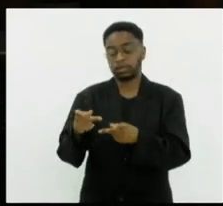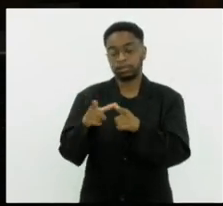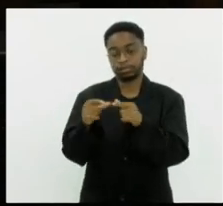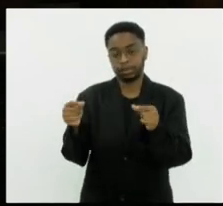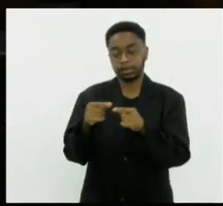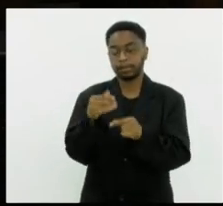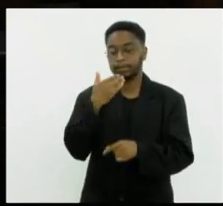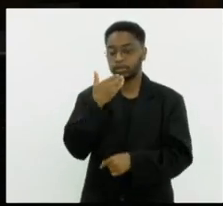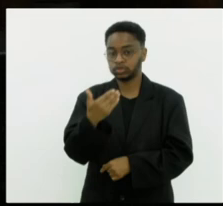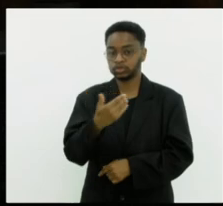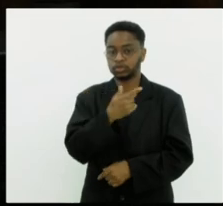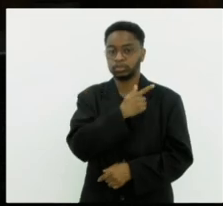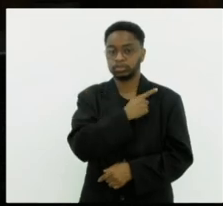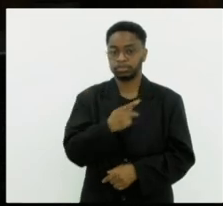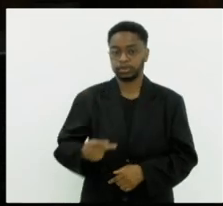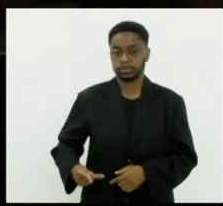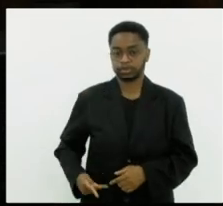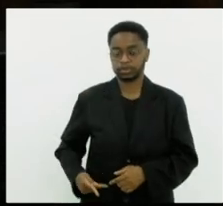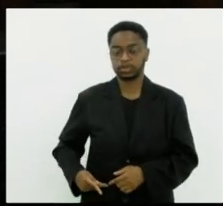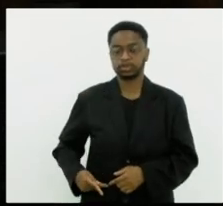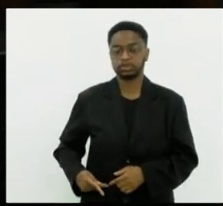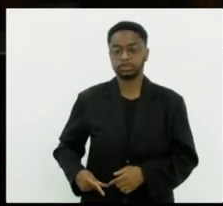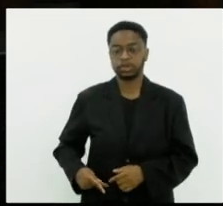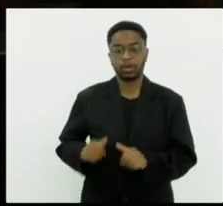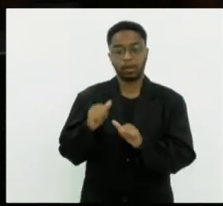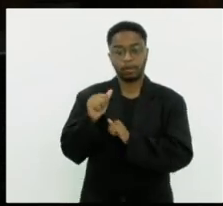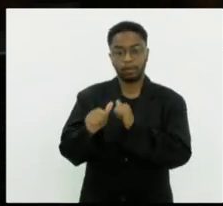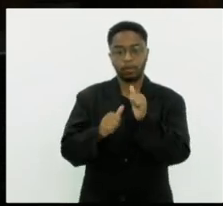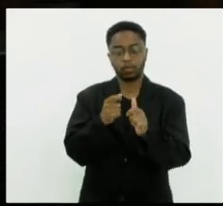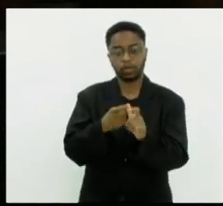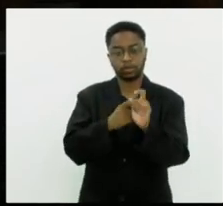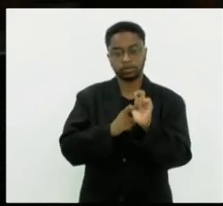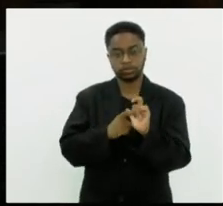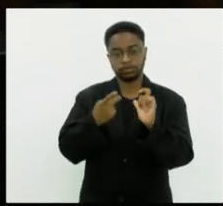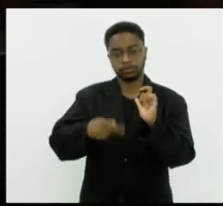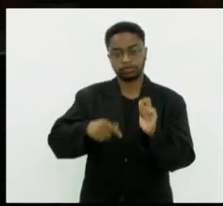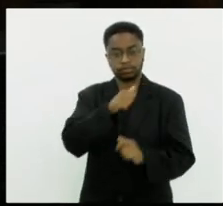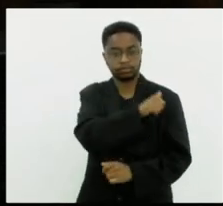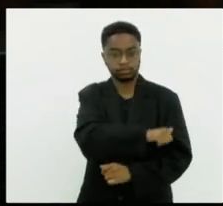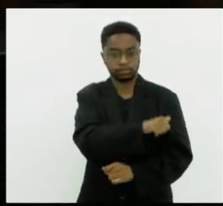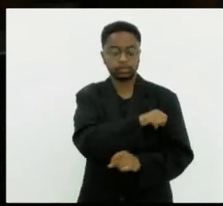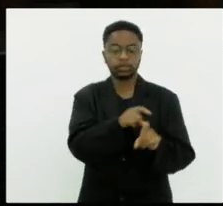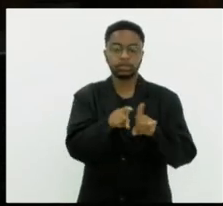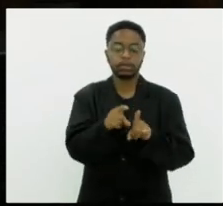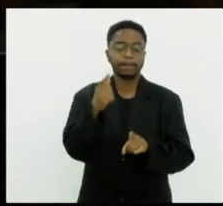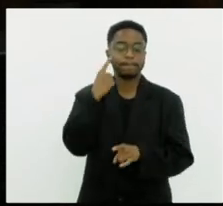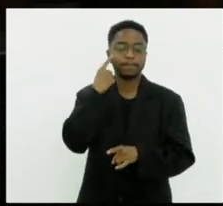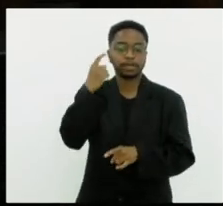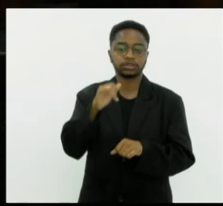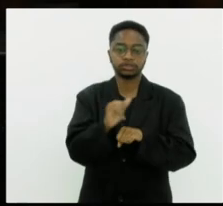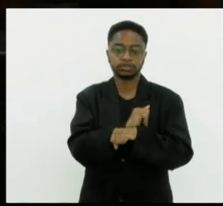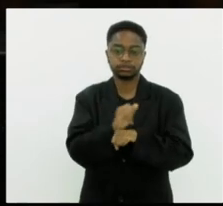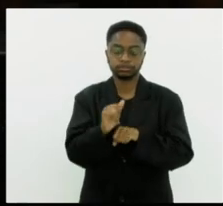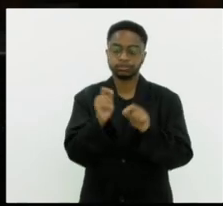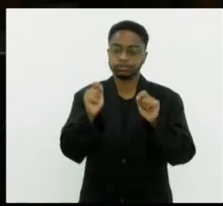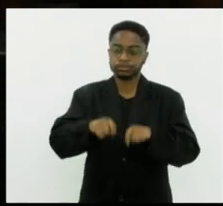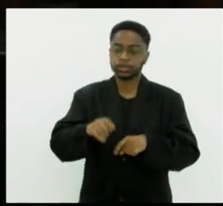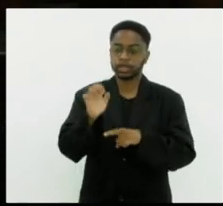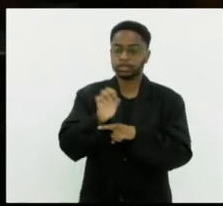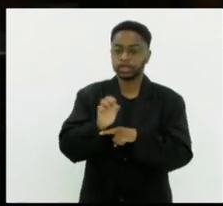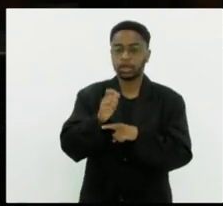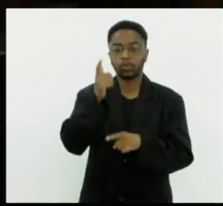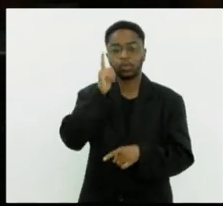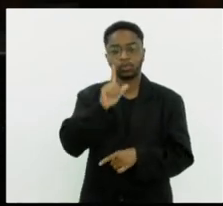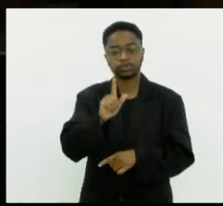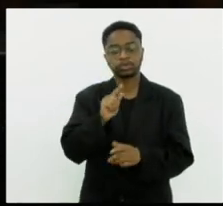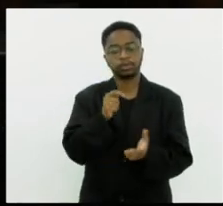governo reconsidere a dívida, não só a dívida do Estado do Rio de Janeiro, mas que pense num formato para que o Estado consiga